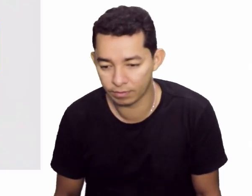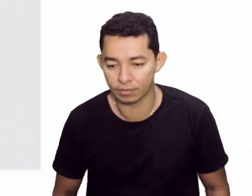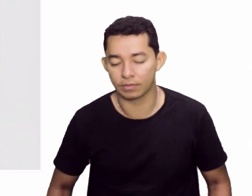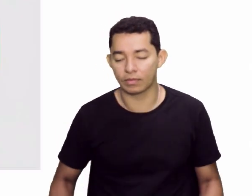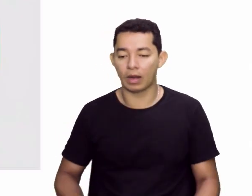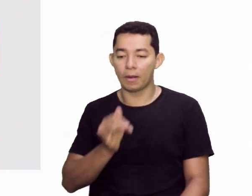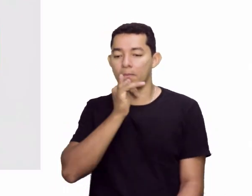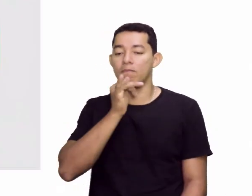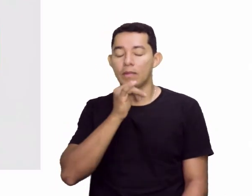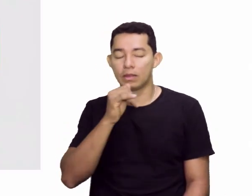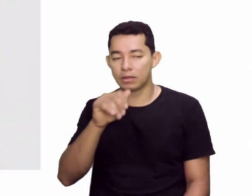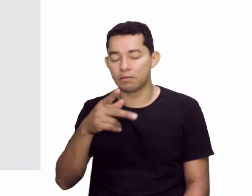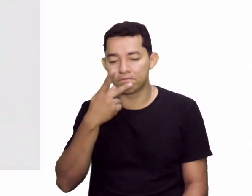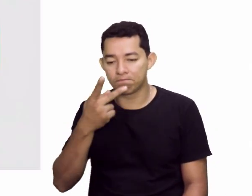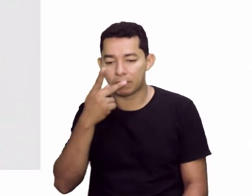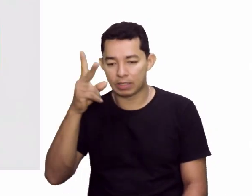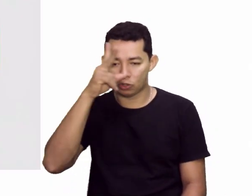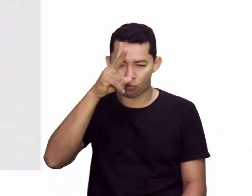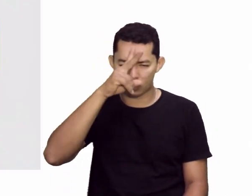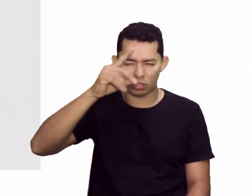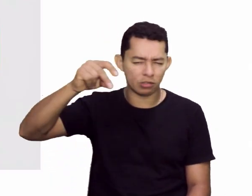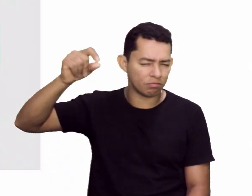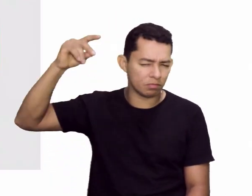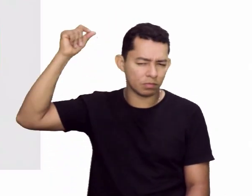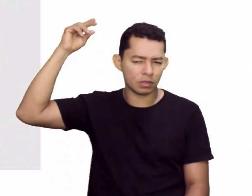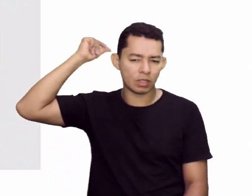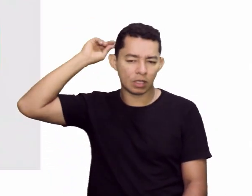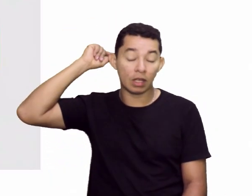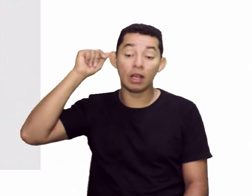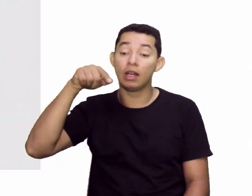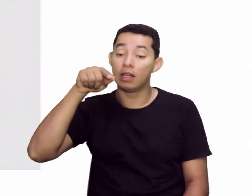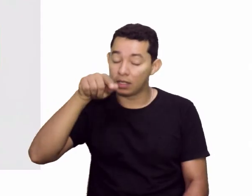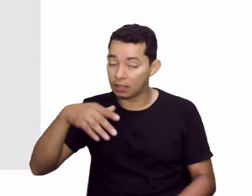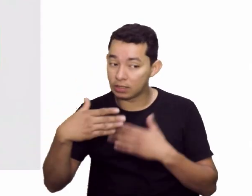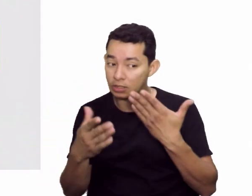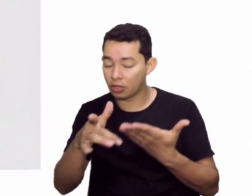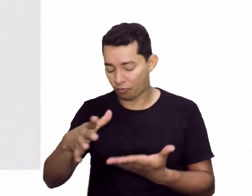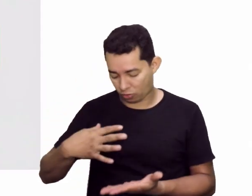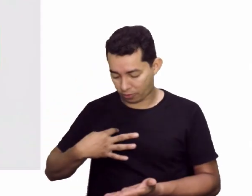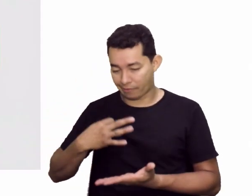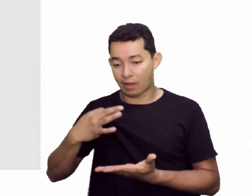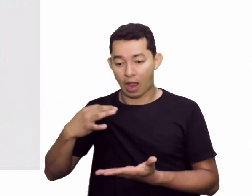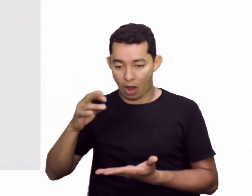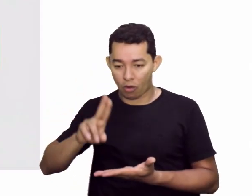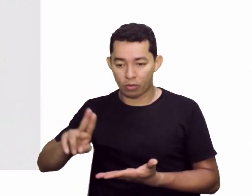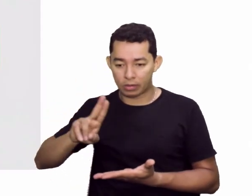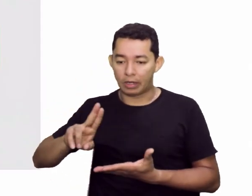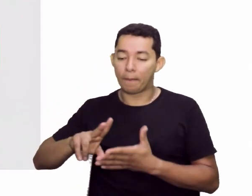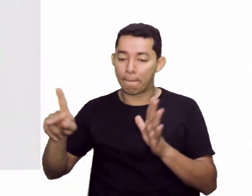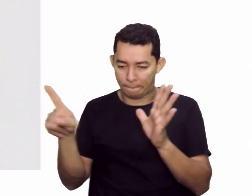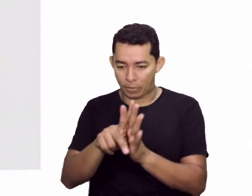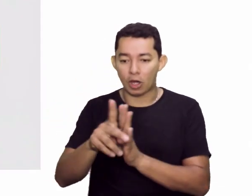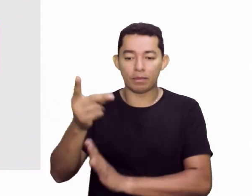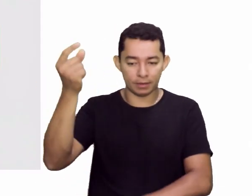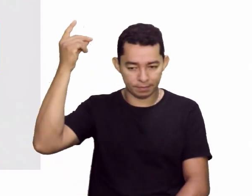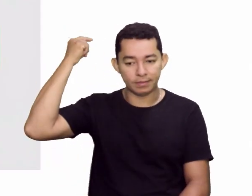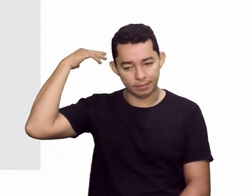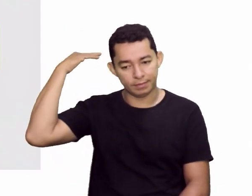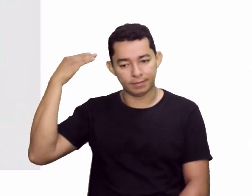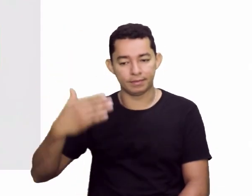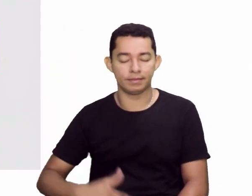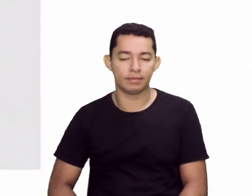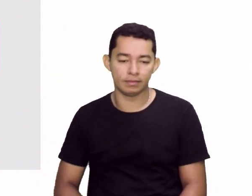história é contada em 1900, então, do jeito que o povo se vestia em 1900, é assim que é